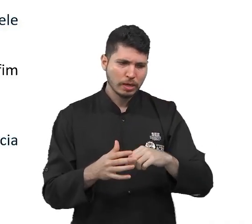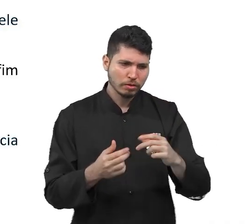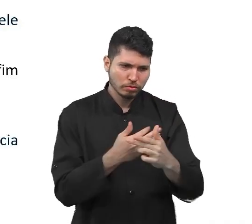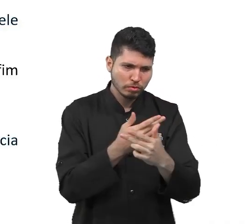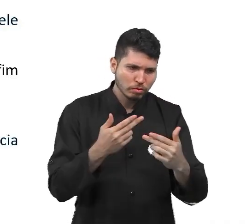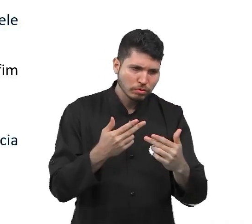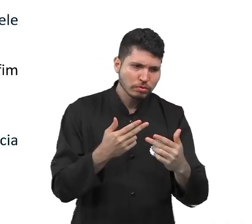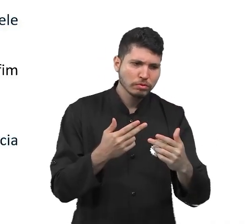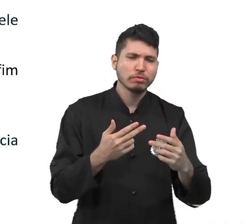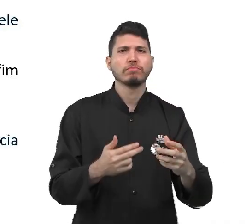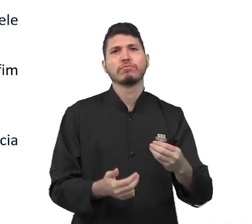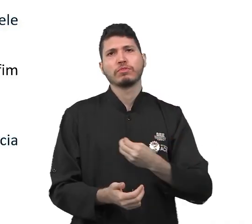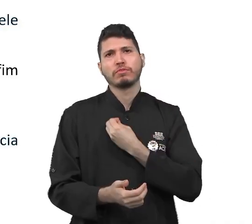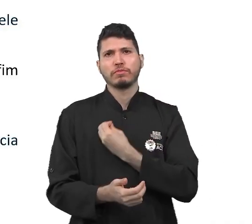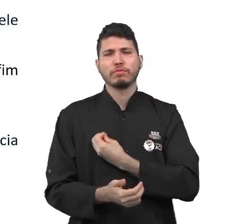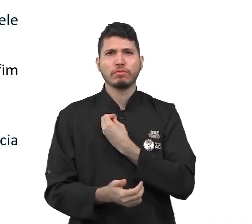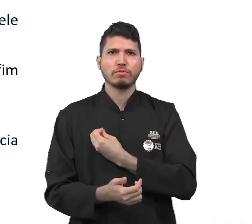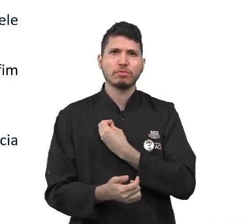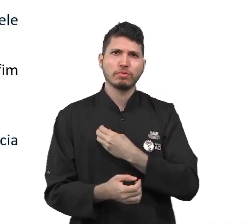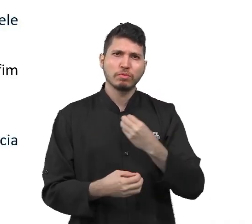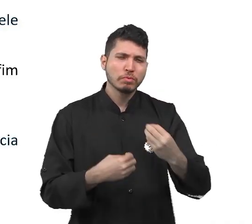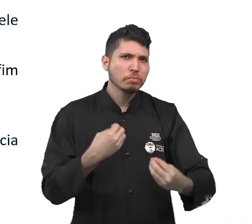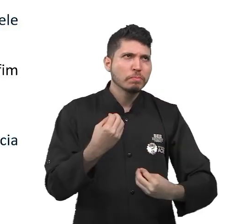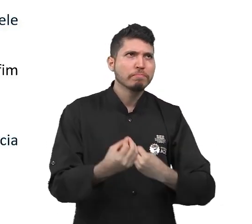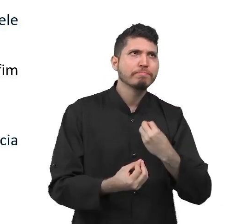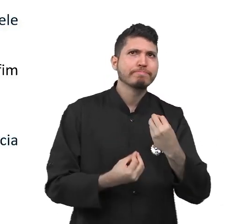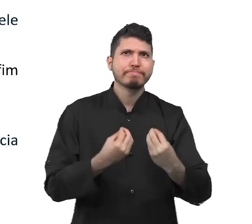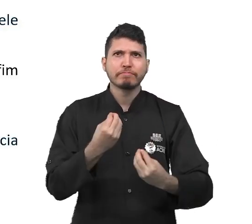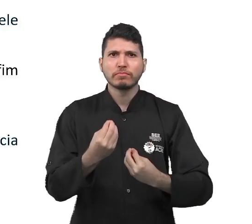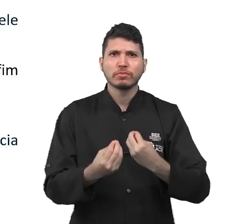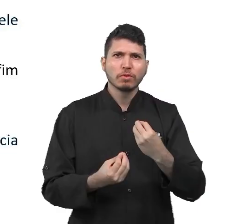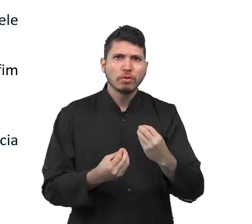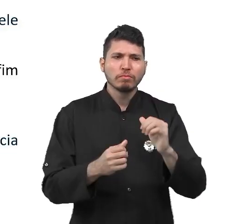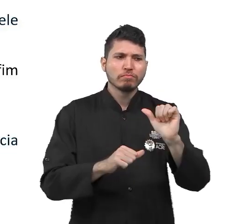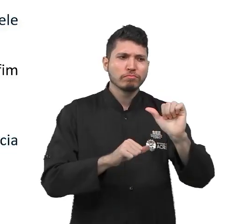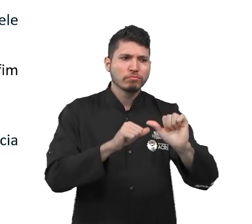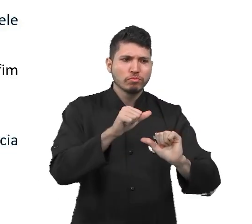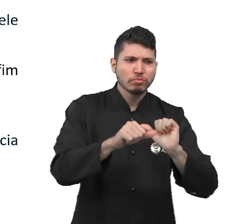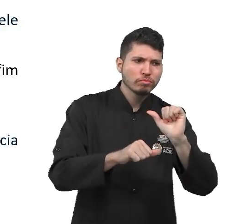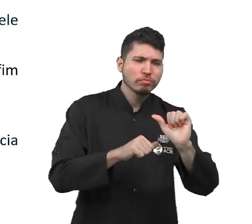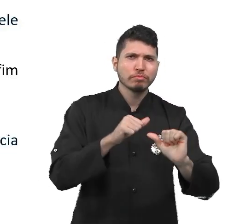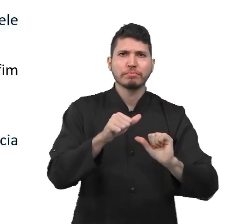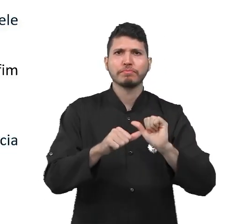ele funciona e como precisa ser modificado.